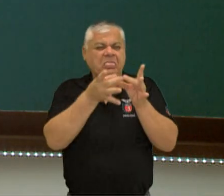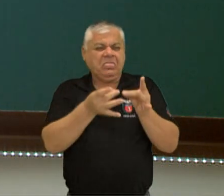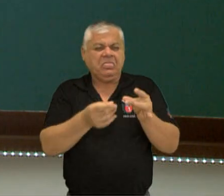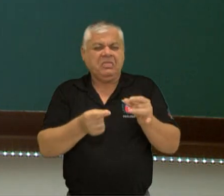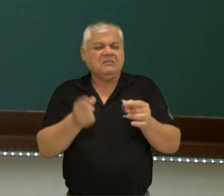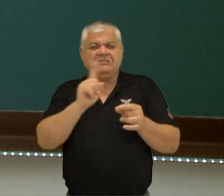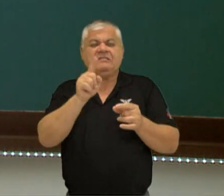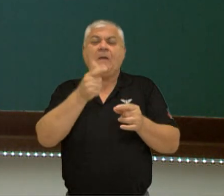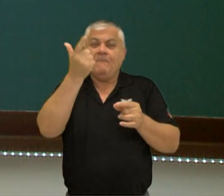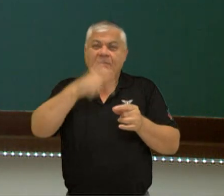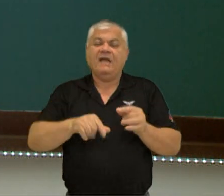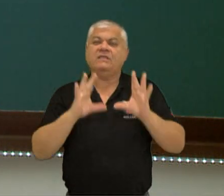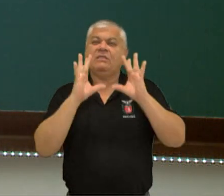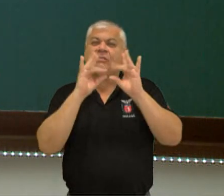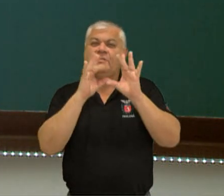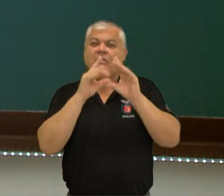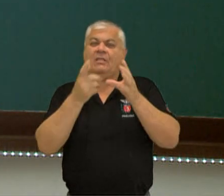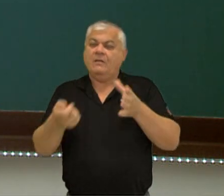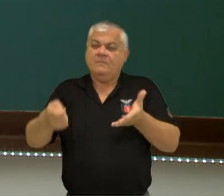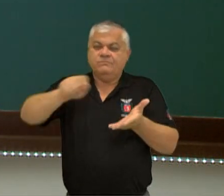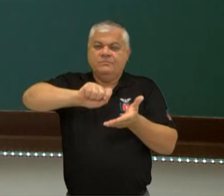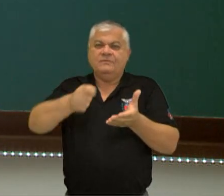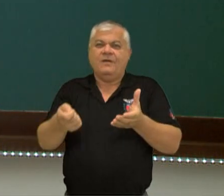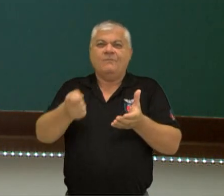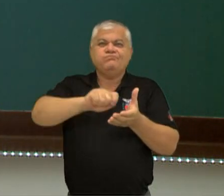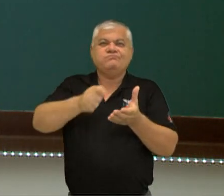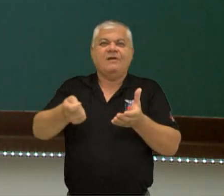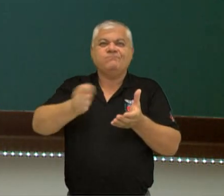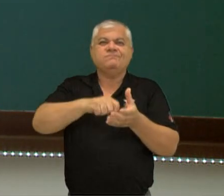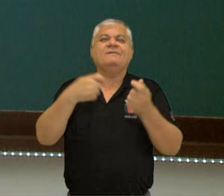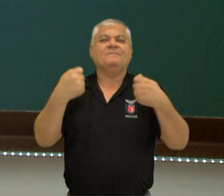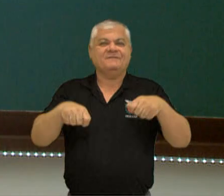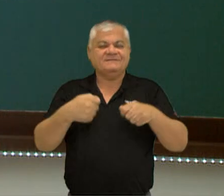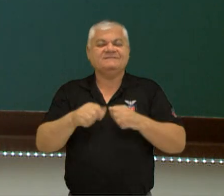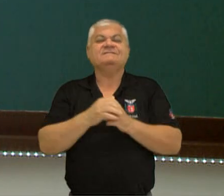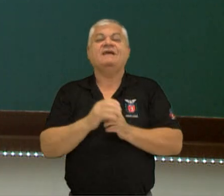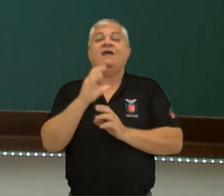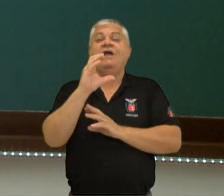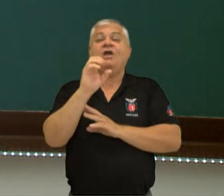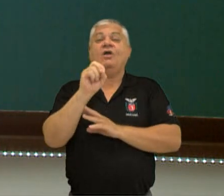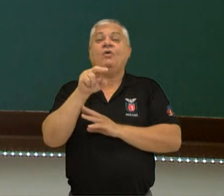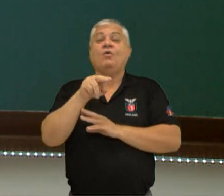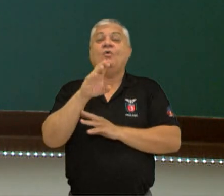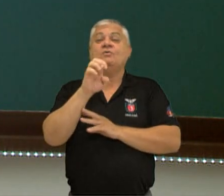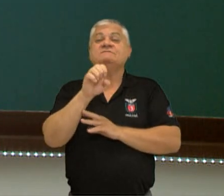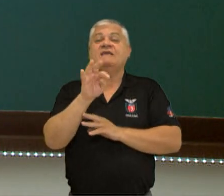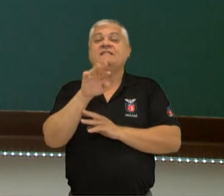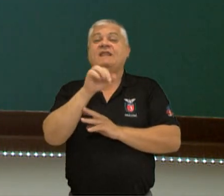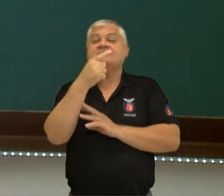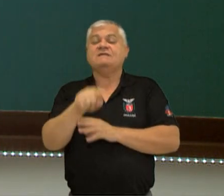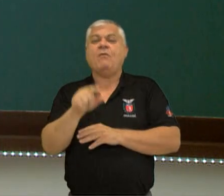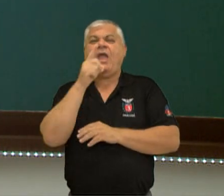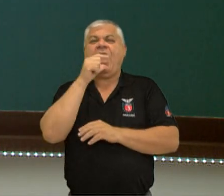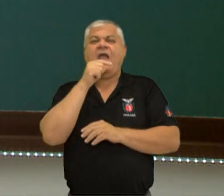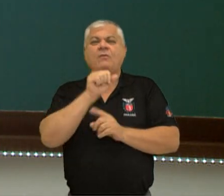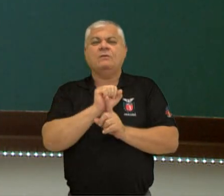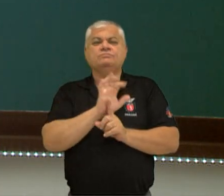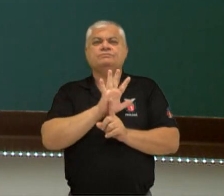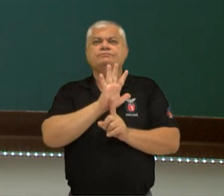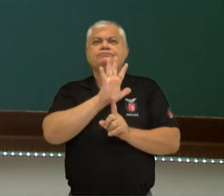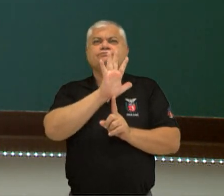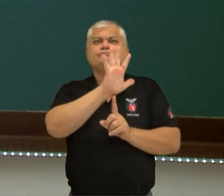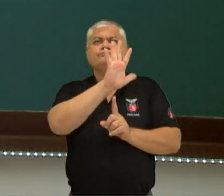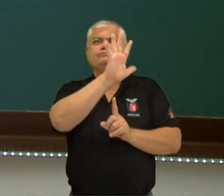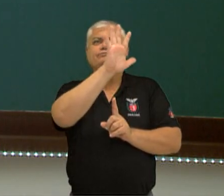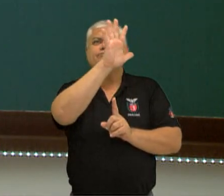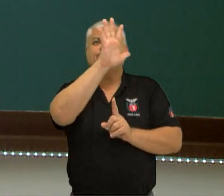engrossar a calda de algum tipo de doce, a gente está fazendo o processo aí de concentração. A água vai embora, que é o solvente, e aí